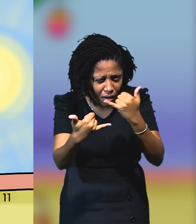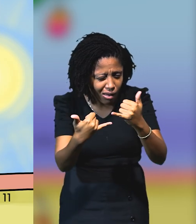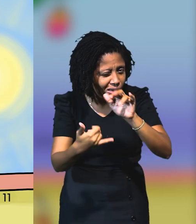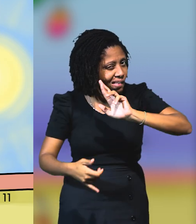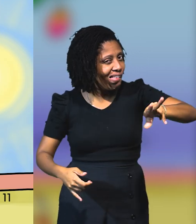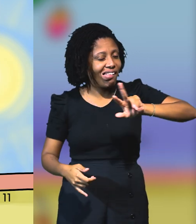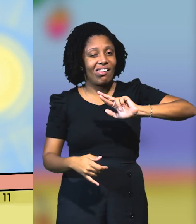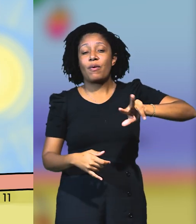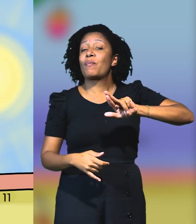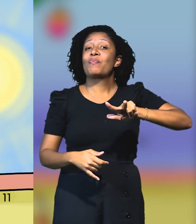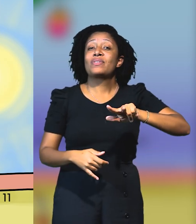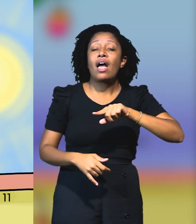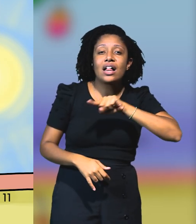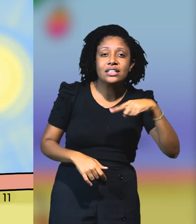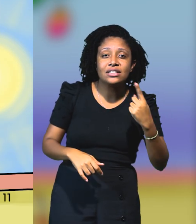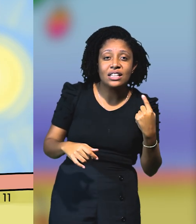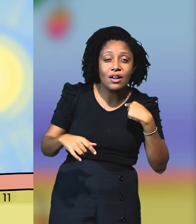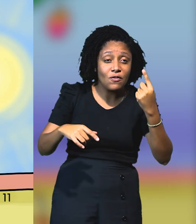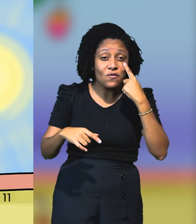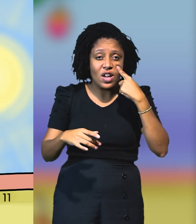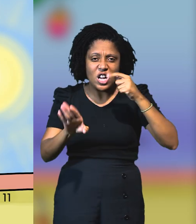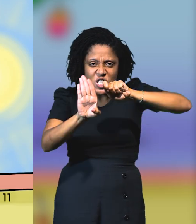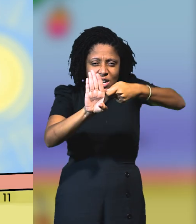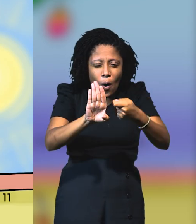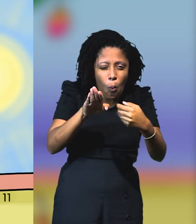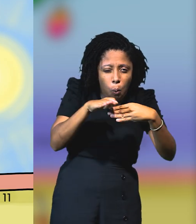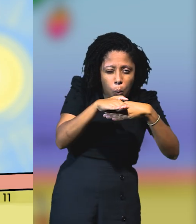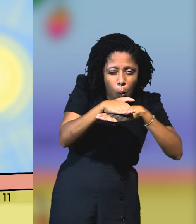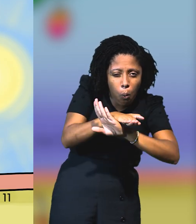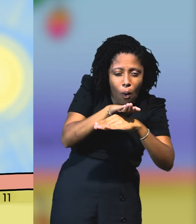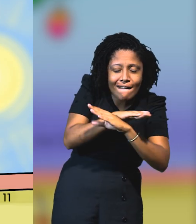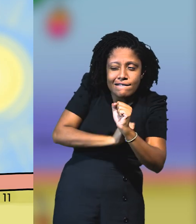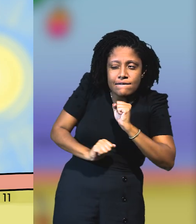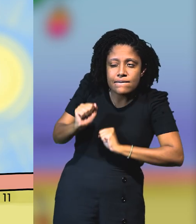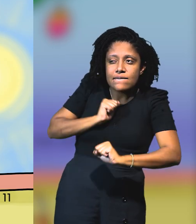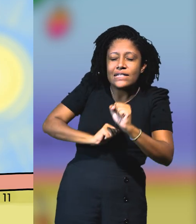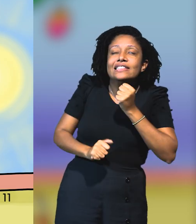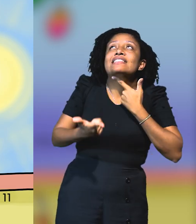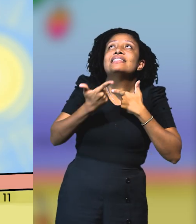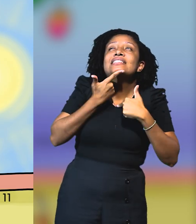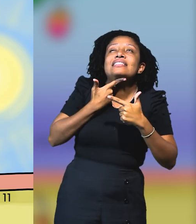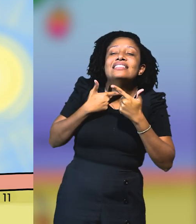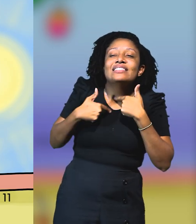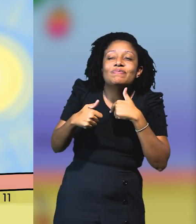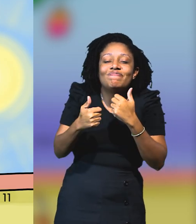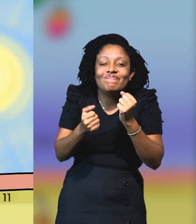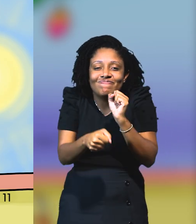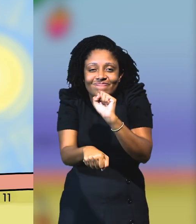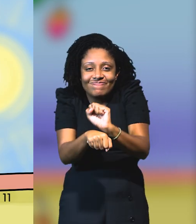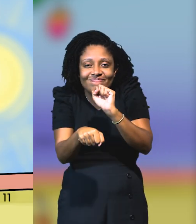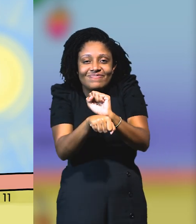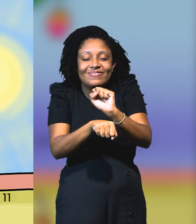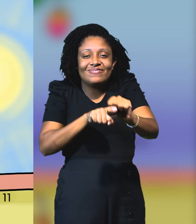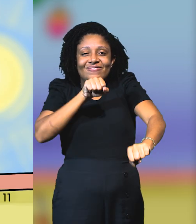brincadeira. Elas ficavam trancadas, guardadinhas e desejadas, esperando a